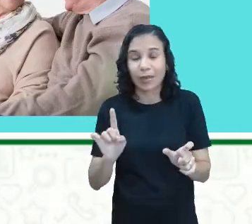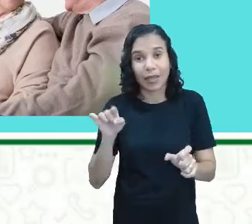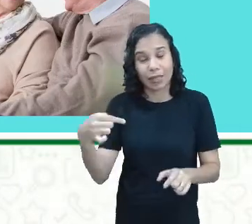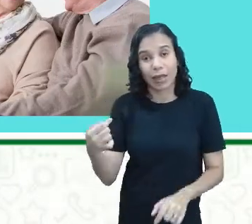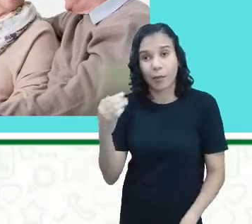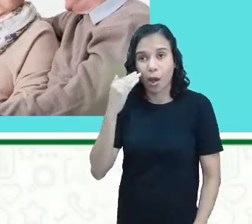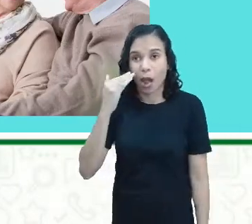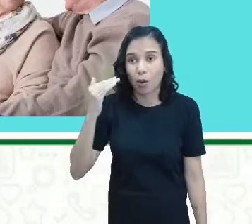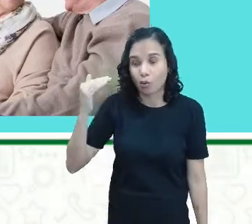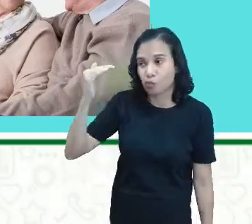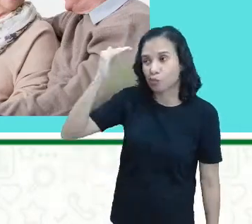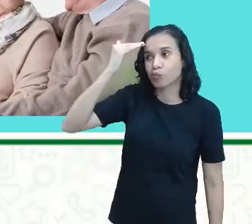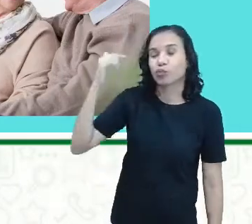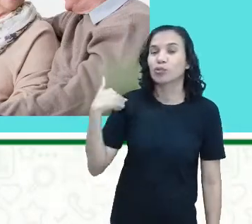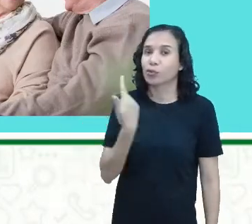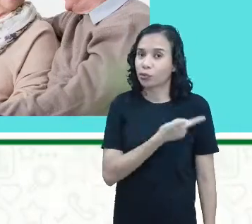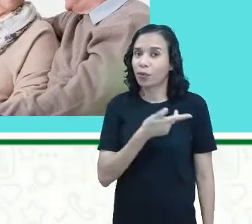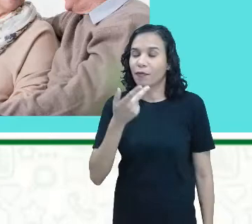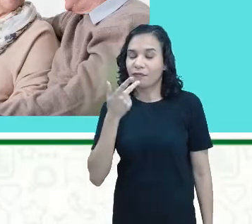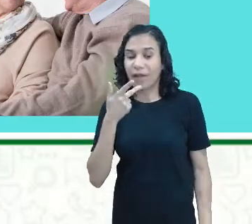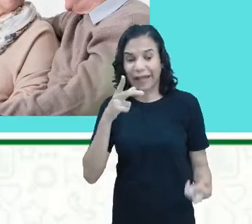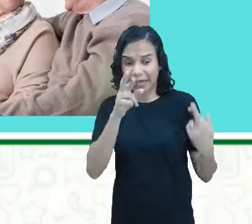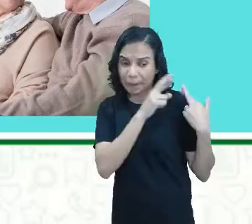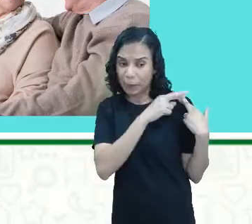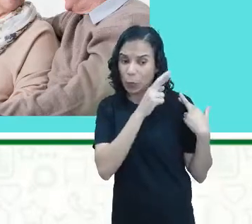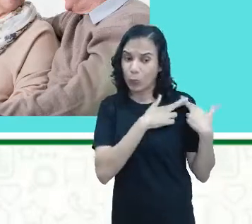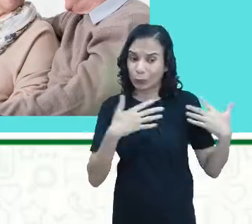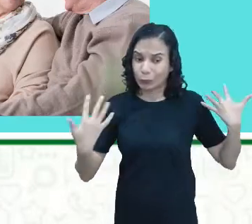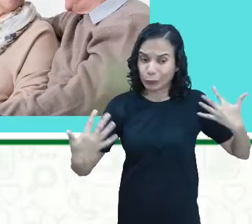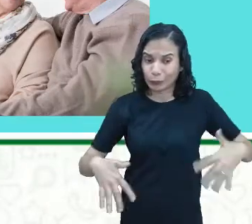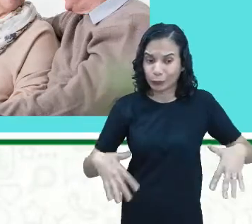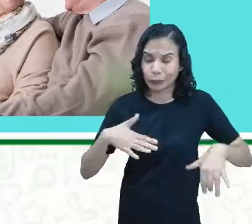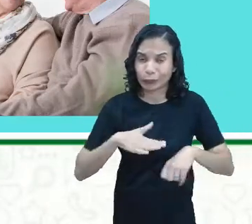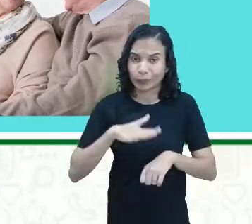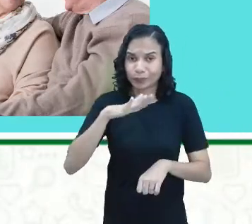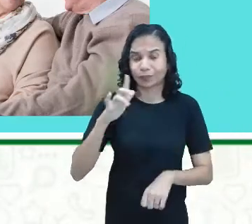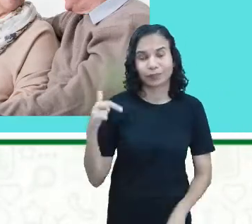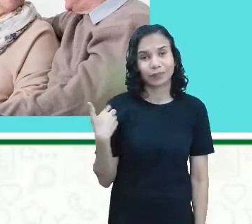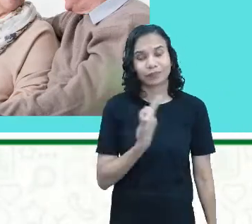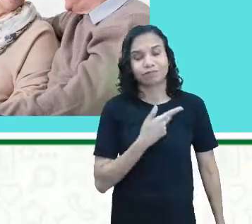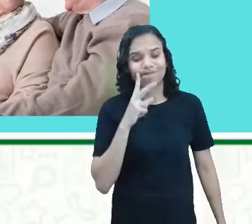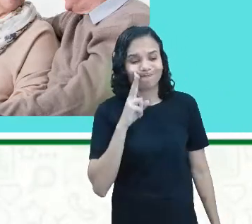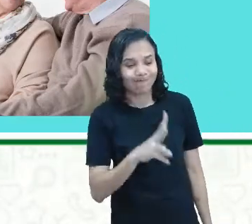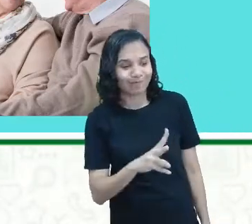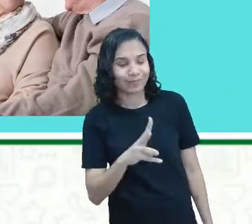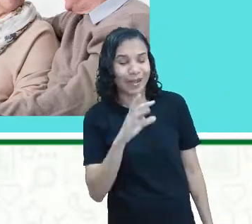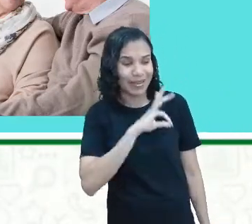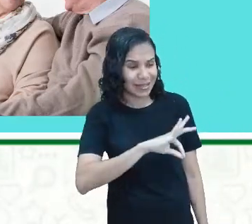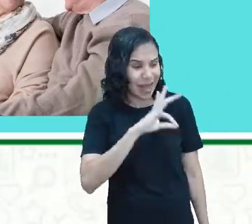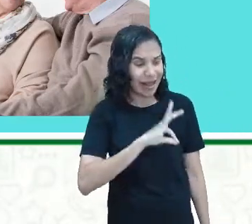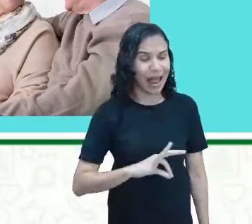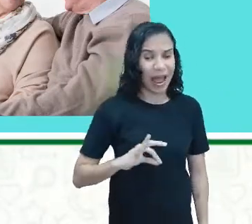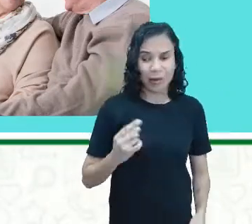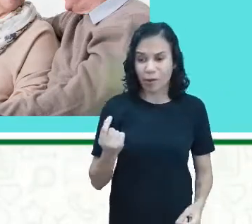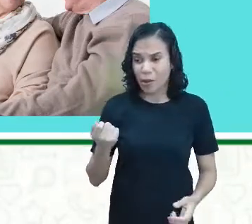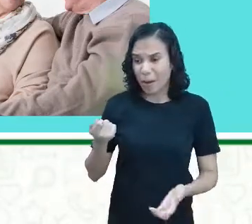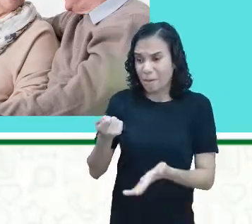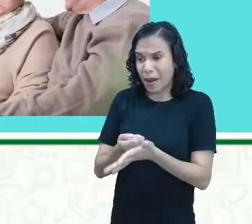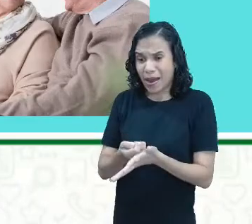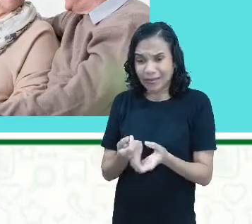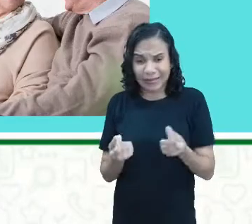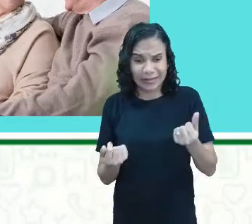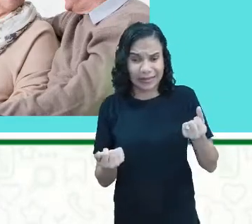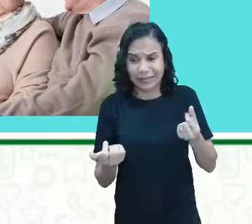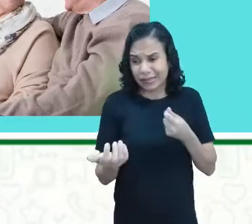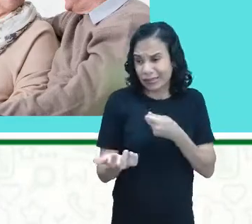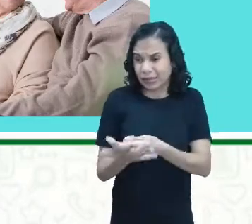idade adulta, que nós já assumimos aquela responsabilidade grande, quando nós vemos que o nosso salário, a conta aí foi mais, gastamos mais